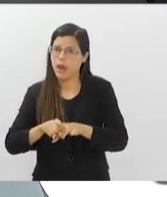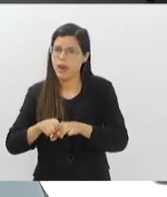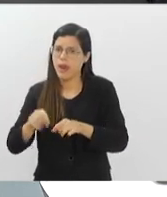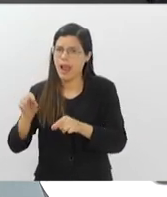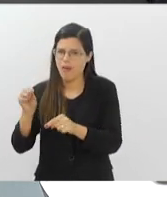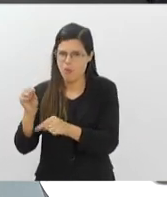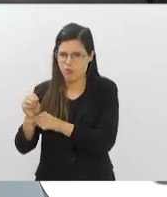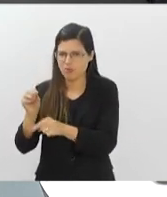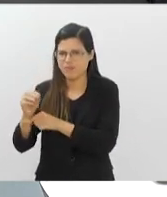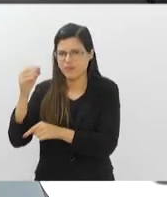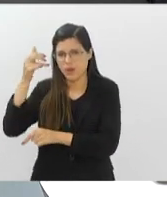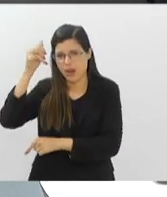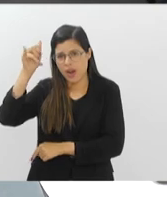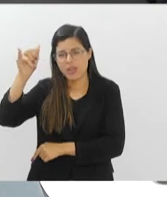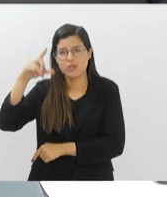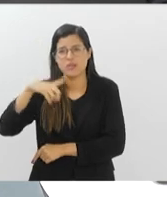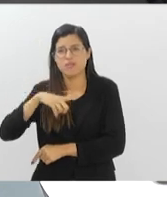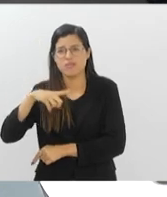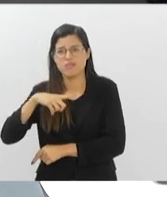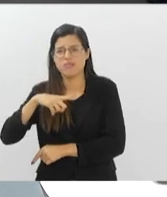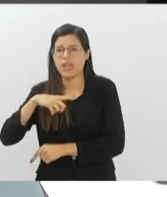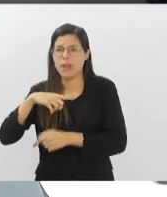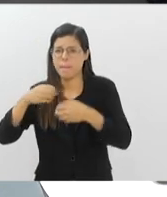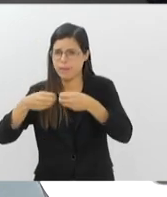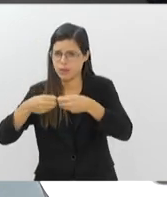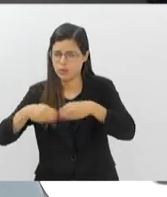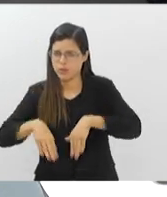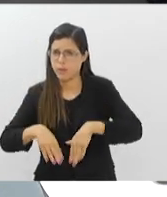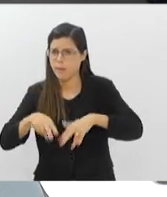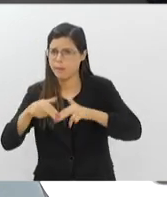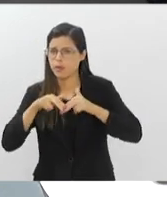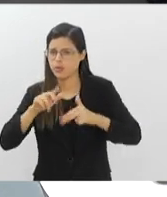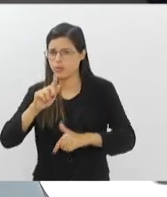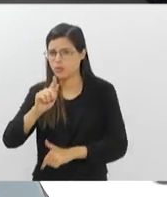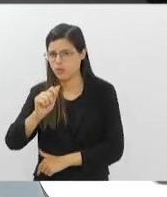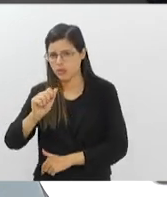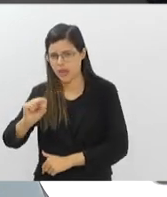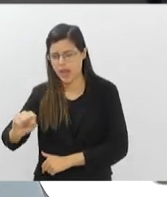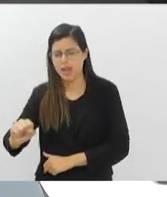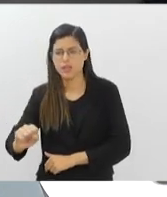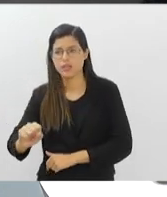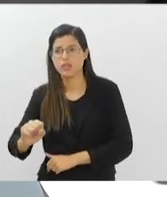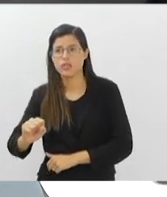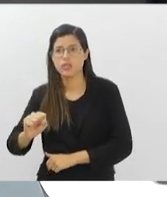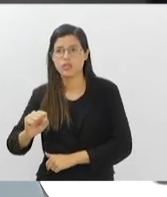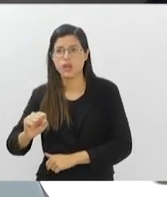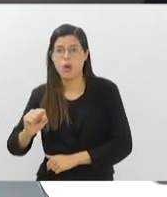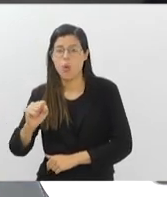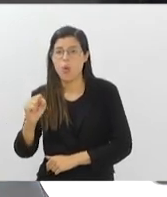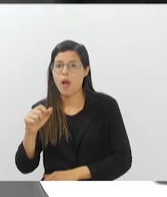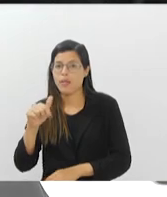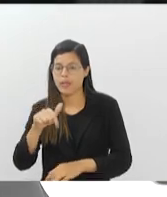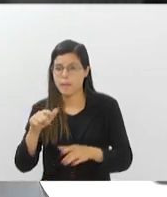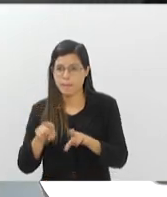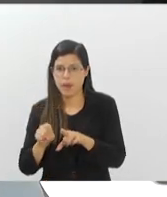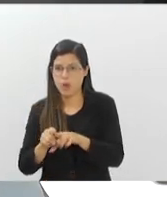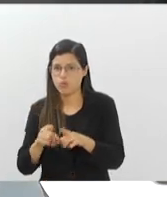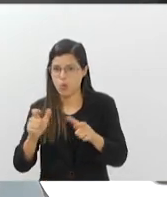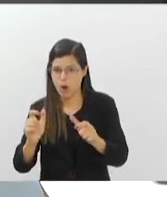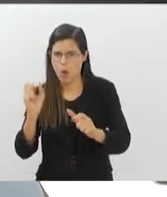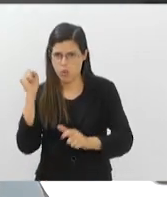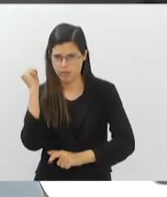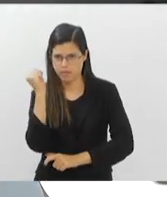vista, dos gases. O matadouro em si, ele tem aspectos